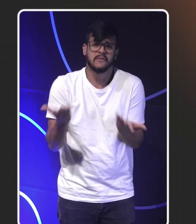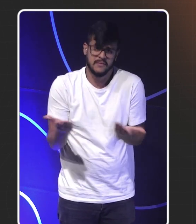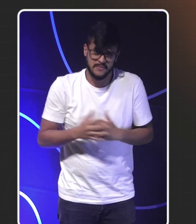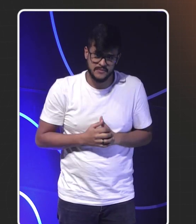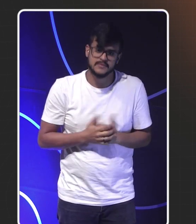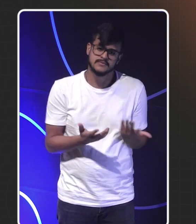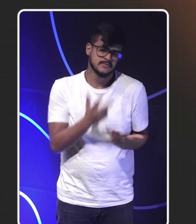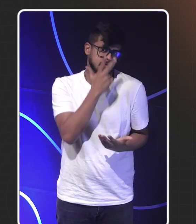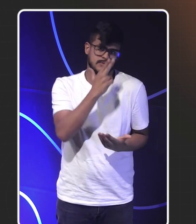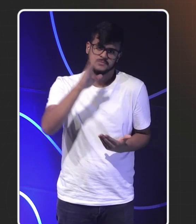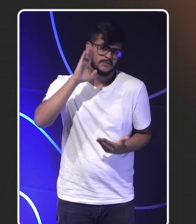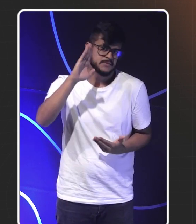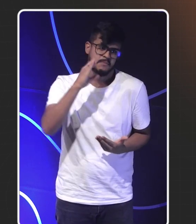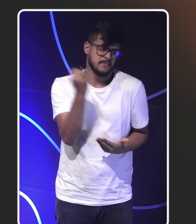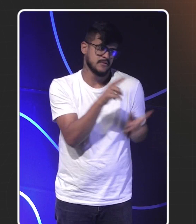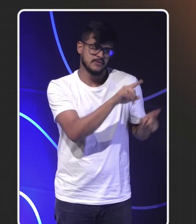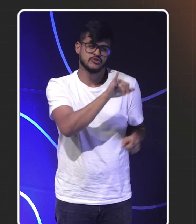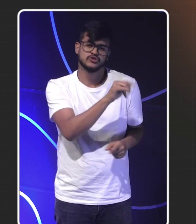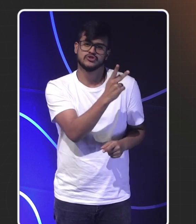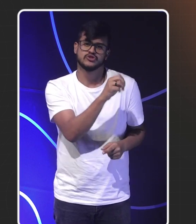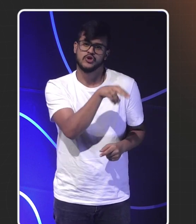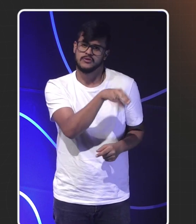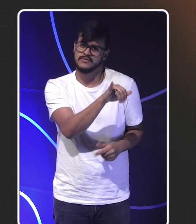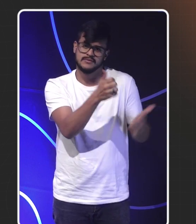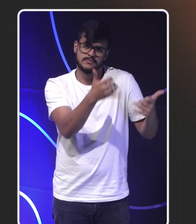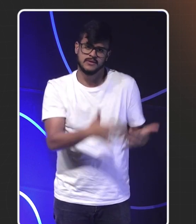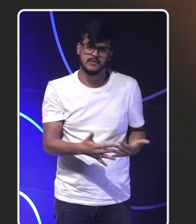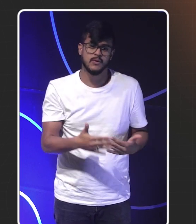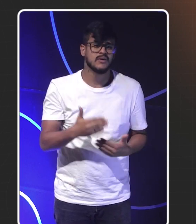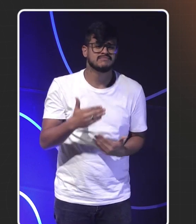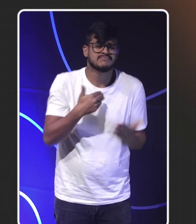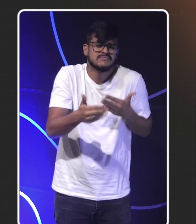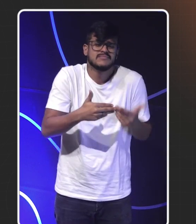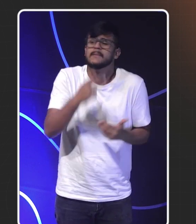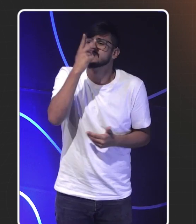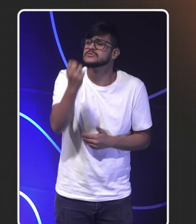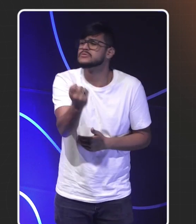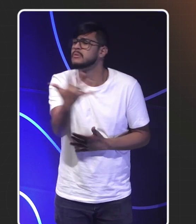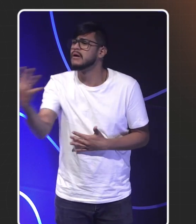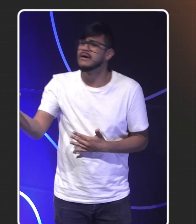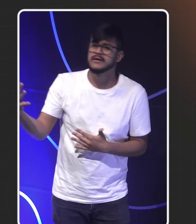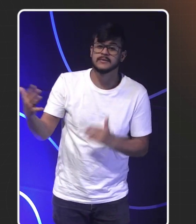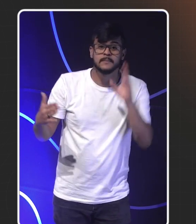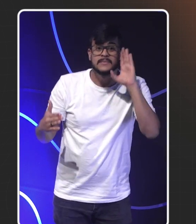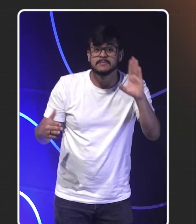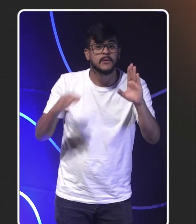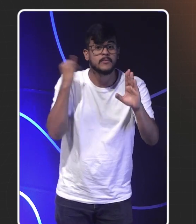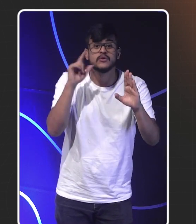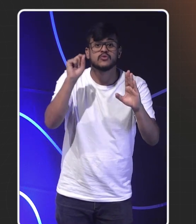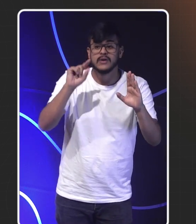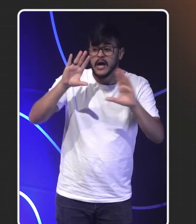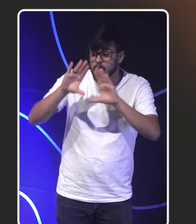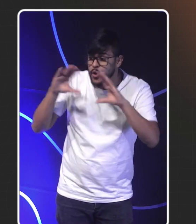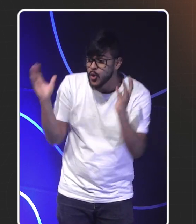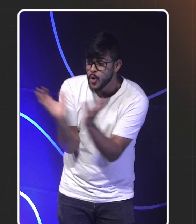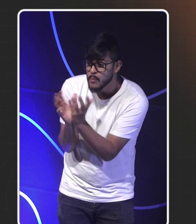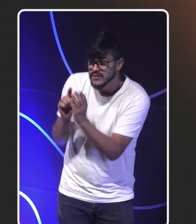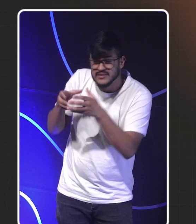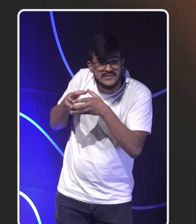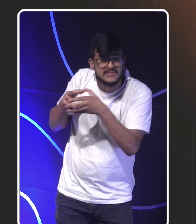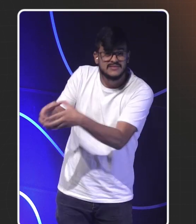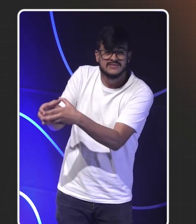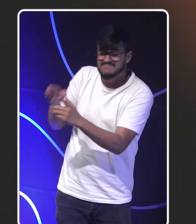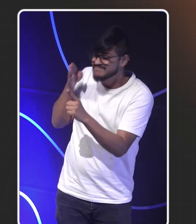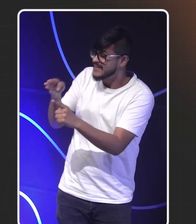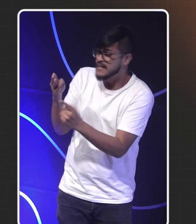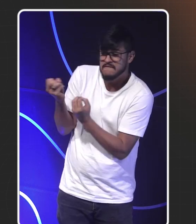ver com o que o Johnny está falando. Não importa quantas pessoas chegaram, importa que chegou para uma comunidade muito específica que não tinha informação, que aquele